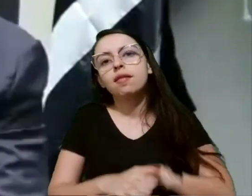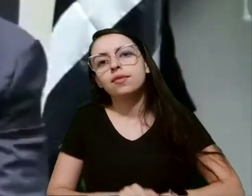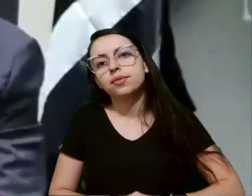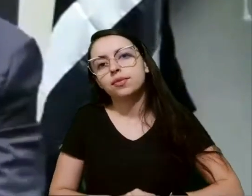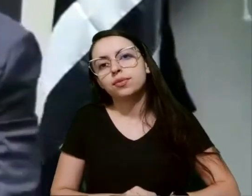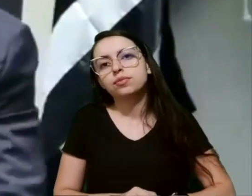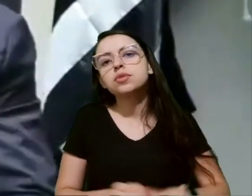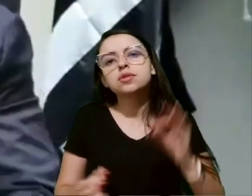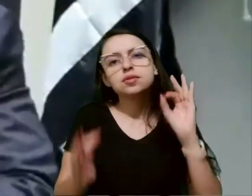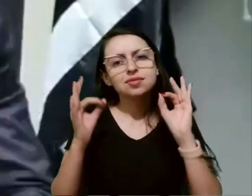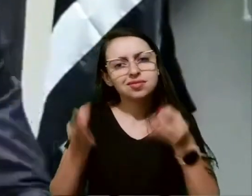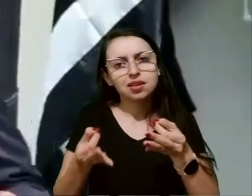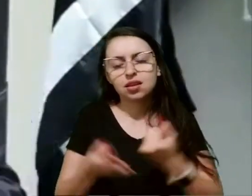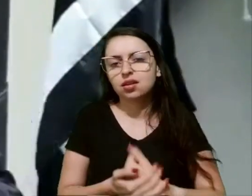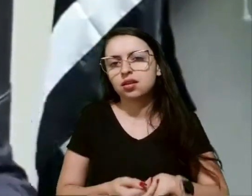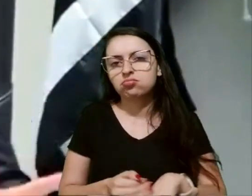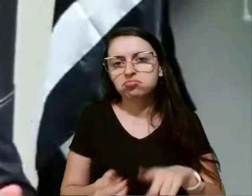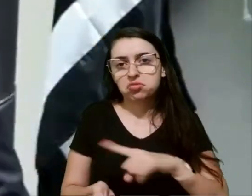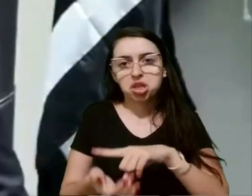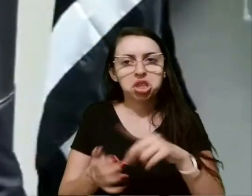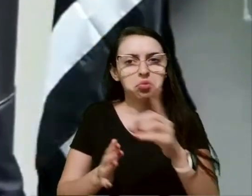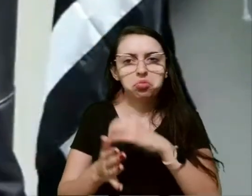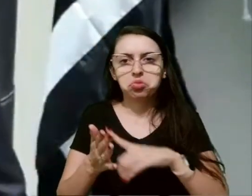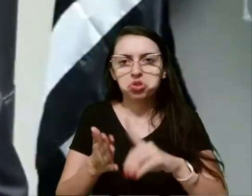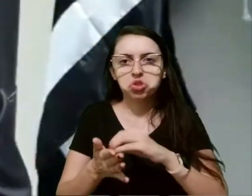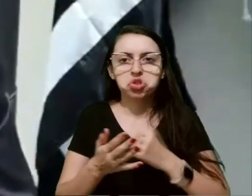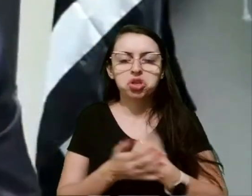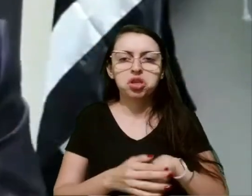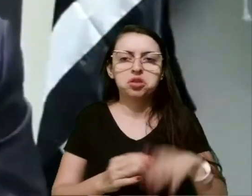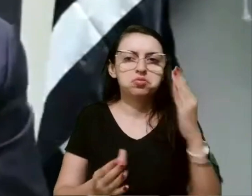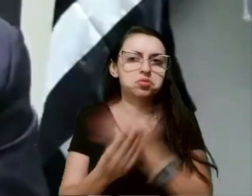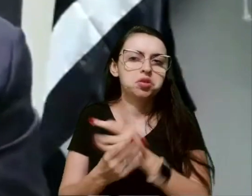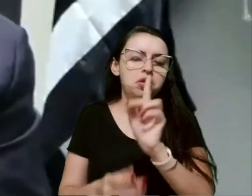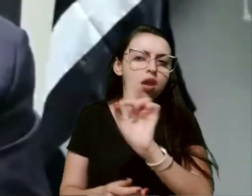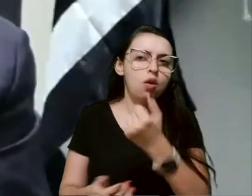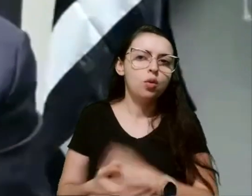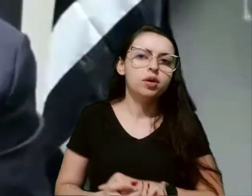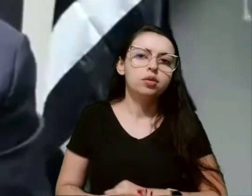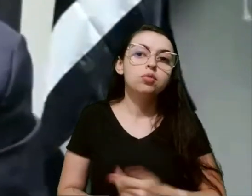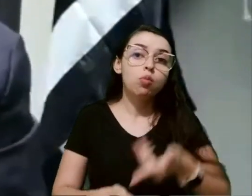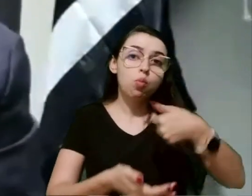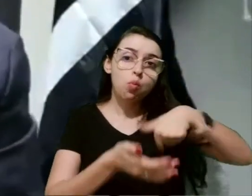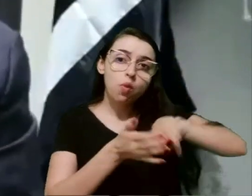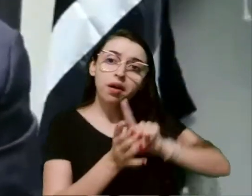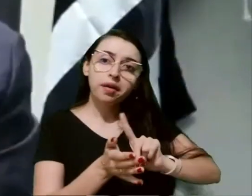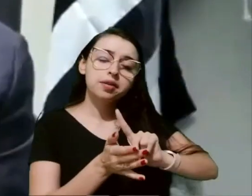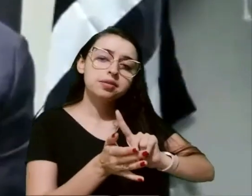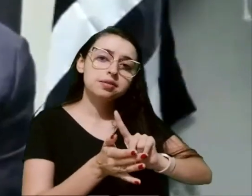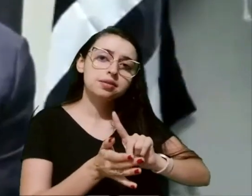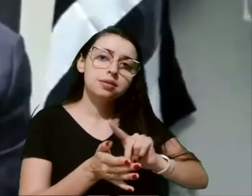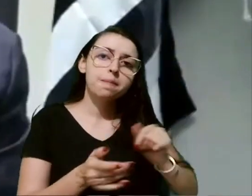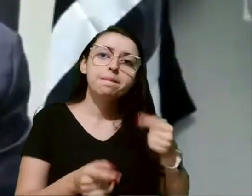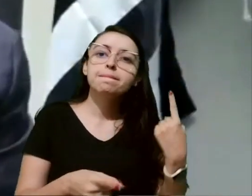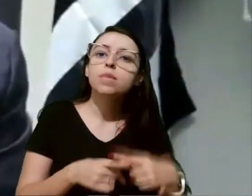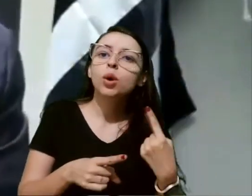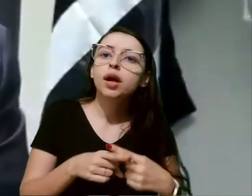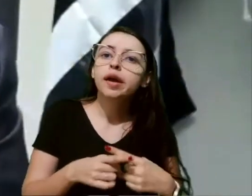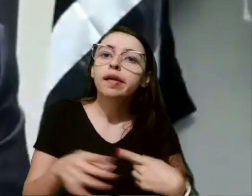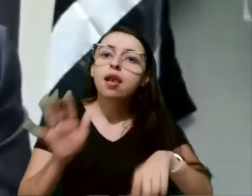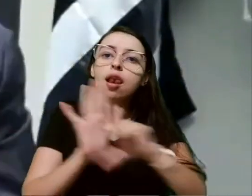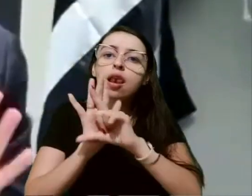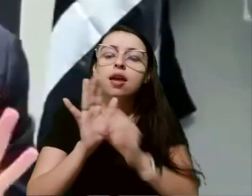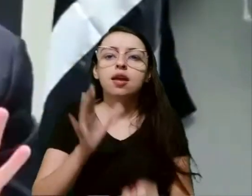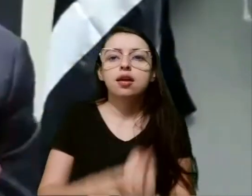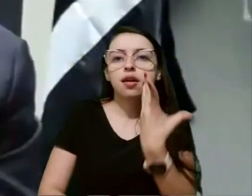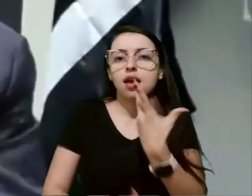Direito, ele atesta taxativamente, fala: Isso aqui não é jurídico, não importa, o que vem antes, né, por que que a lei foi feita, é